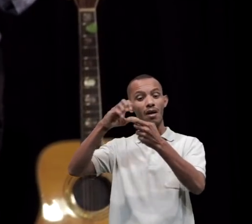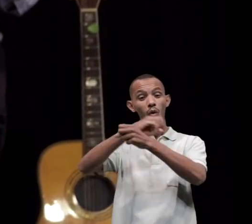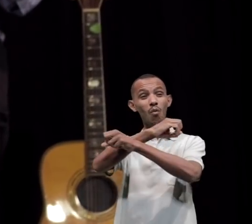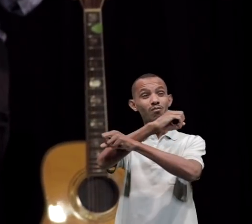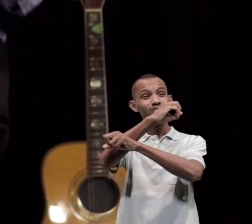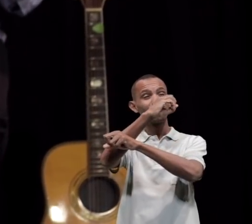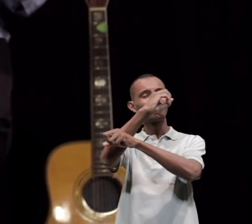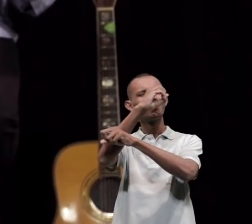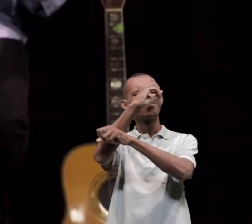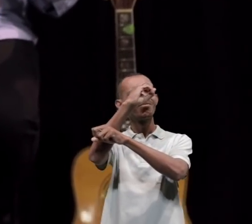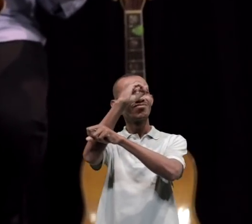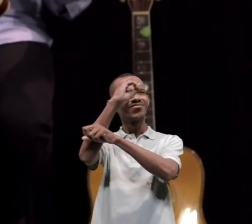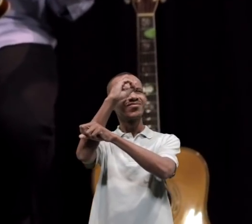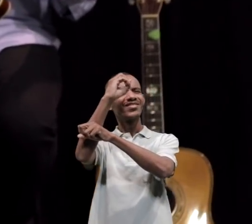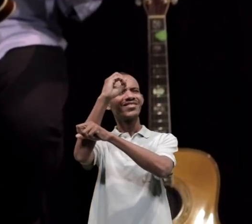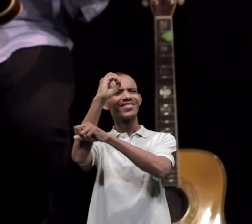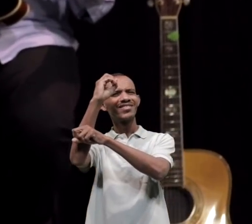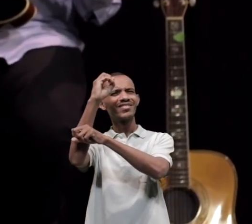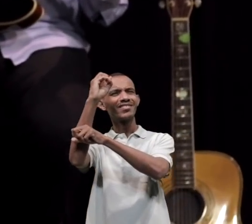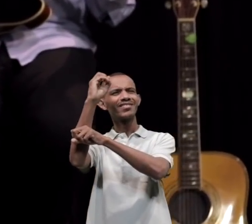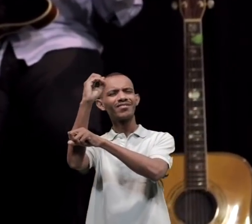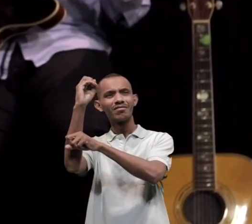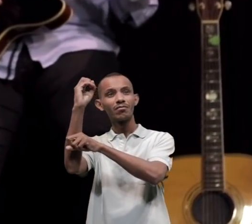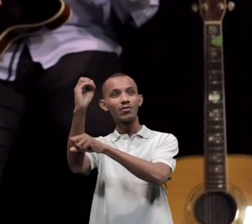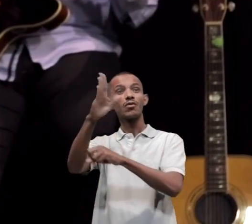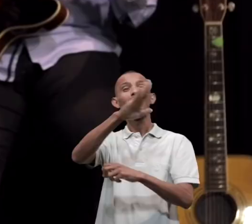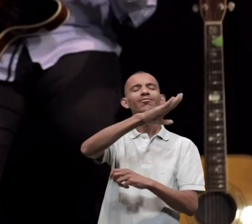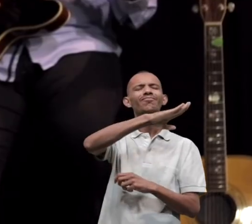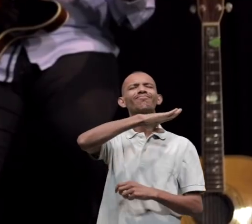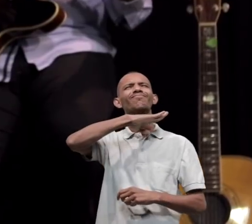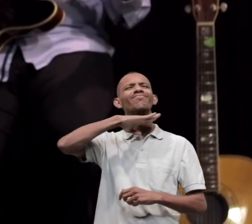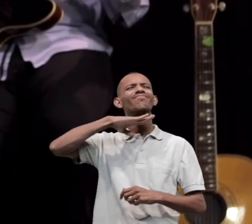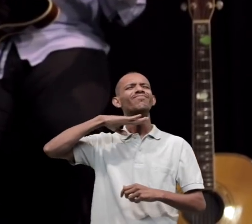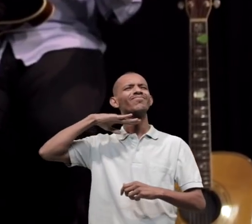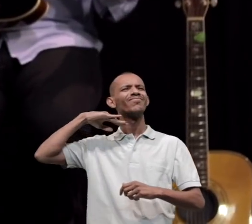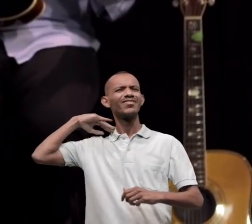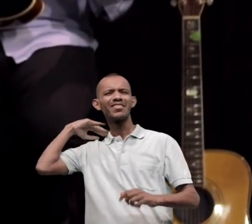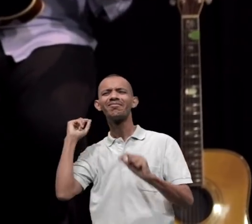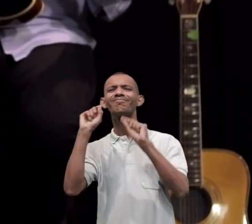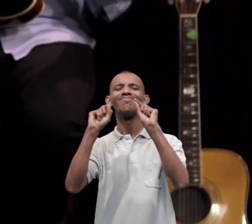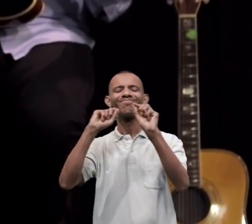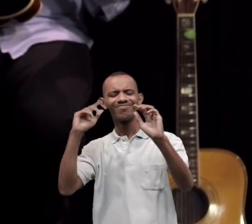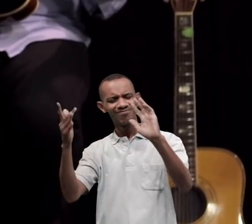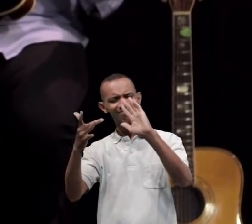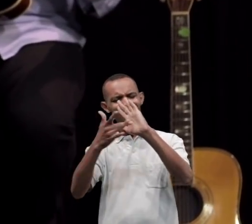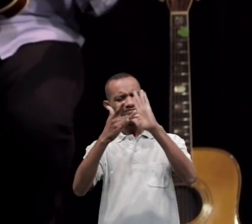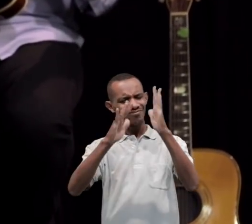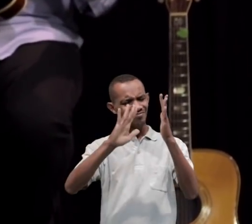Se apagou, ali estava morto o